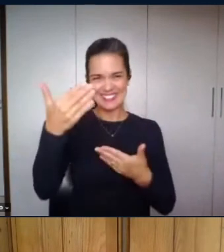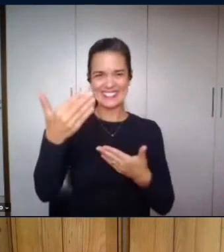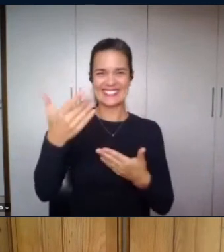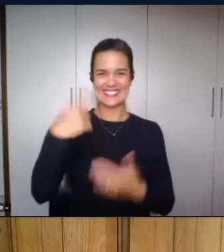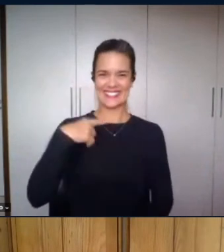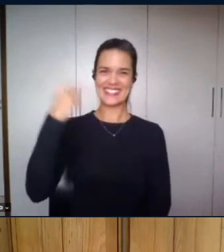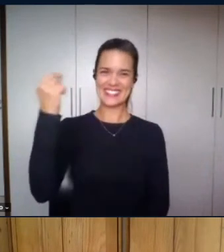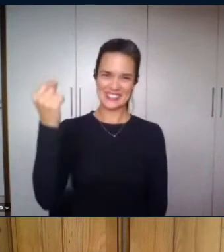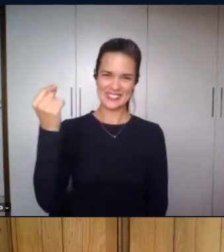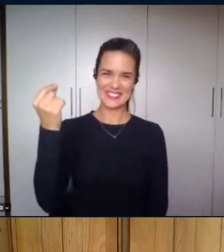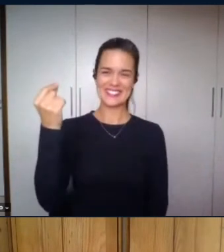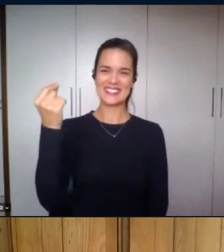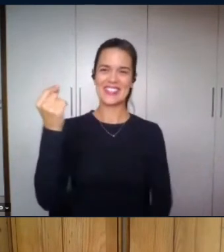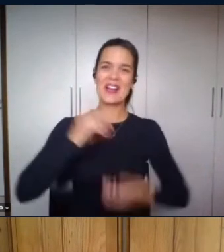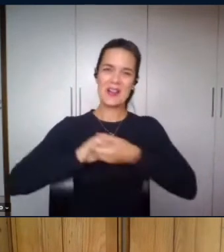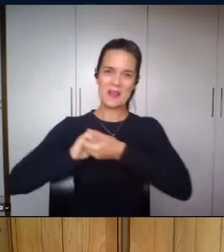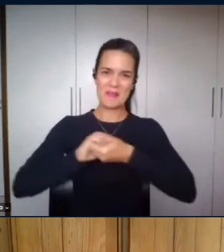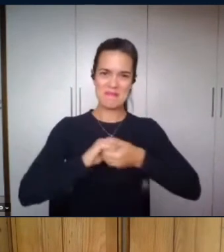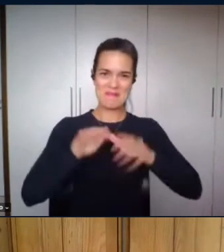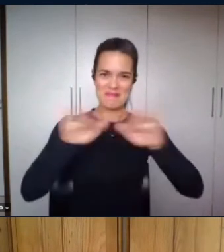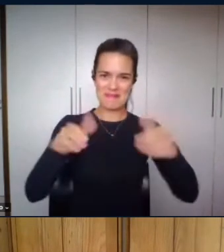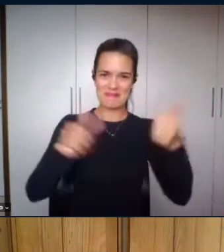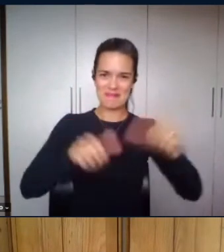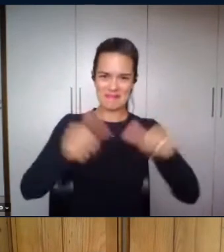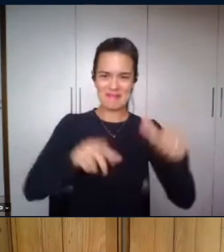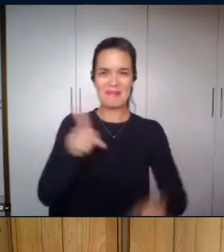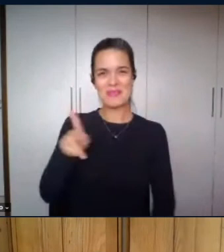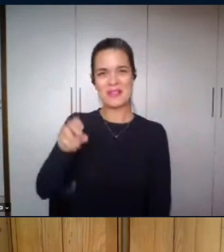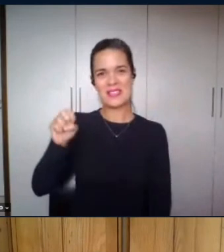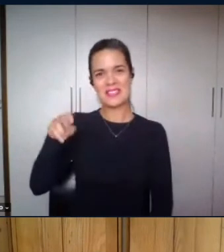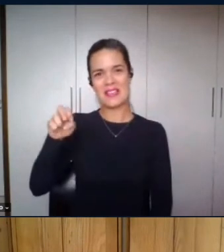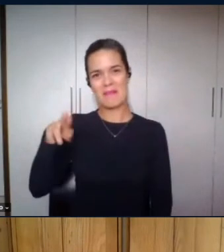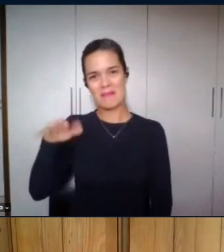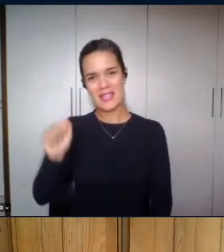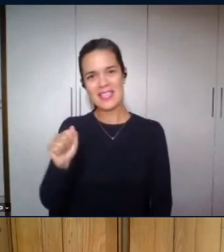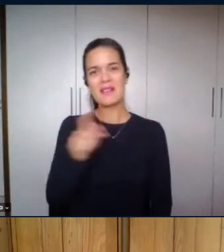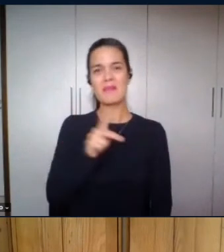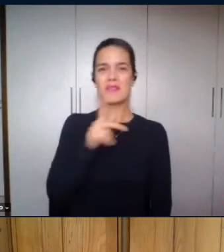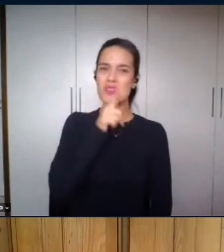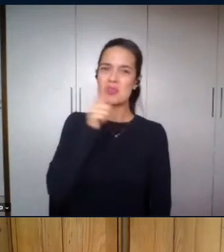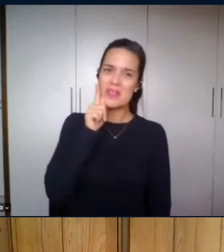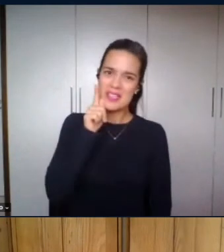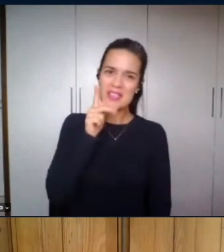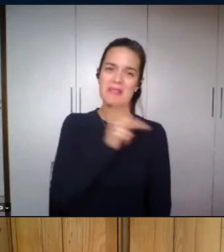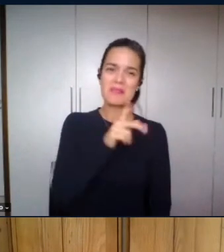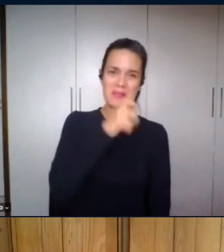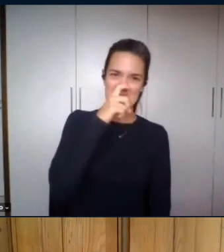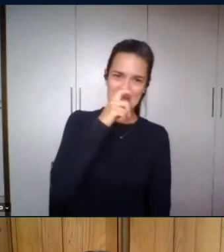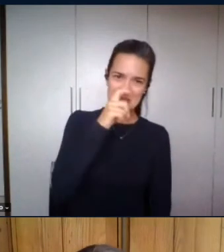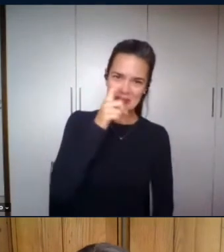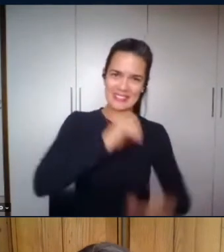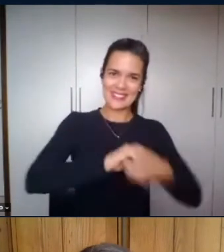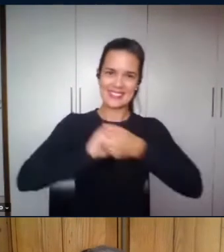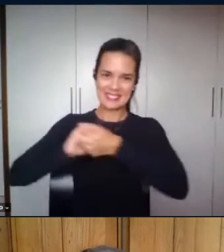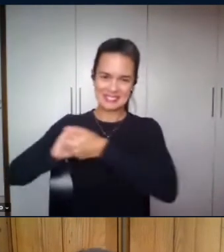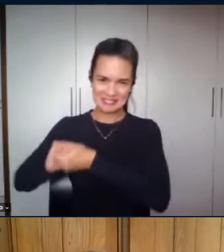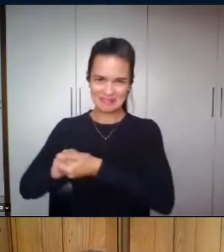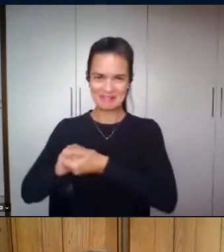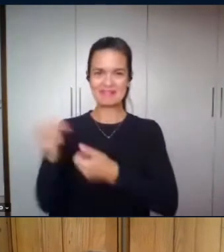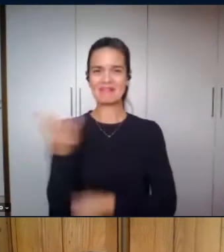né? Cumprimento a banca, né? Professora Sabina, professor Glaucio, professor Enilde, né?